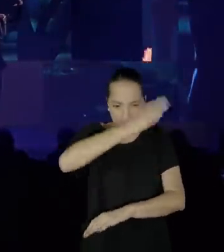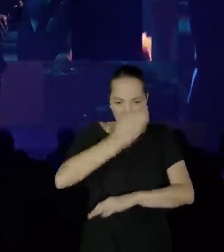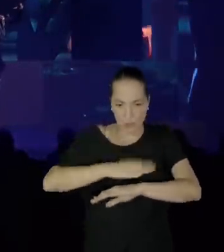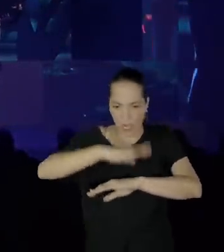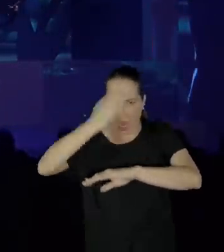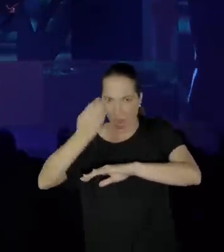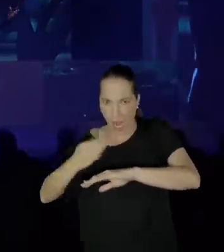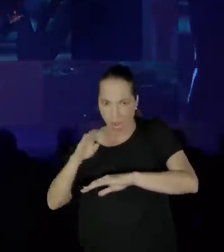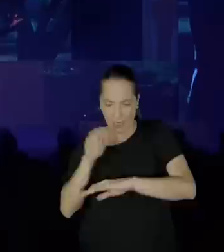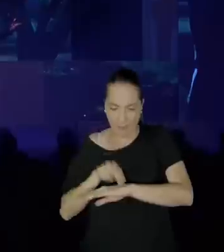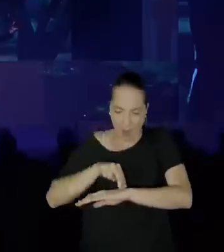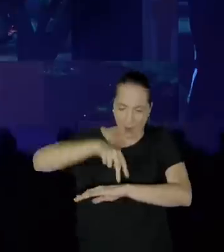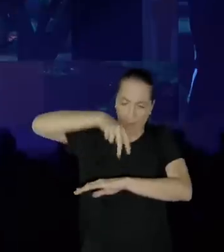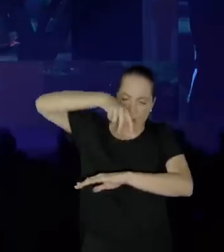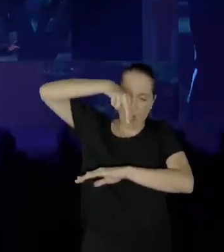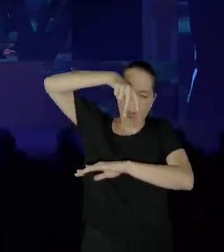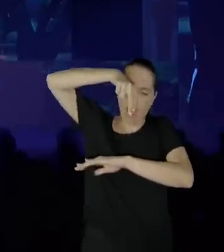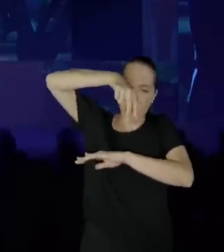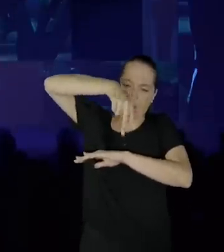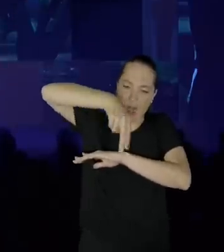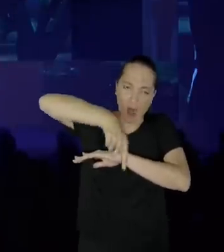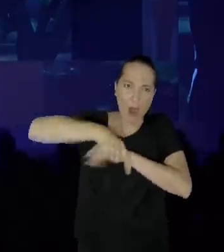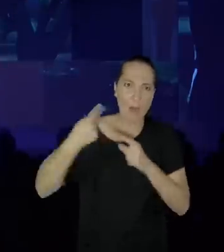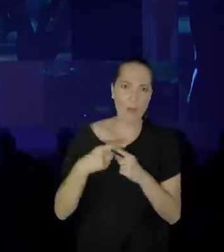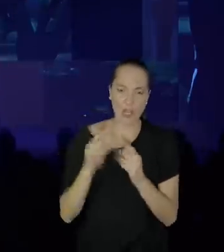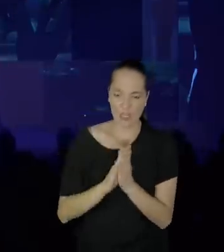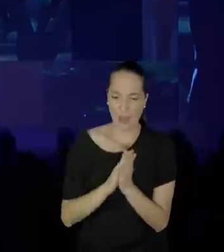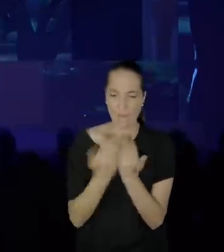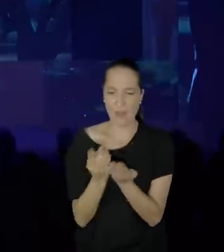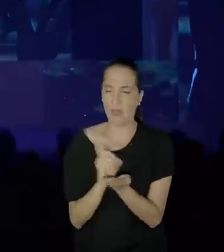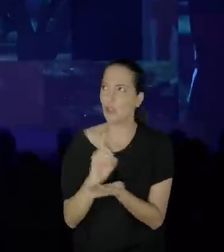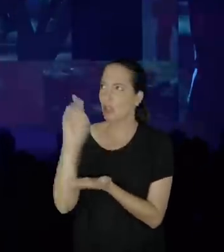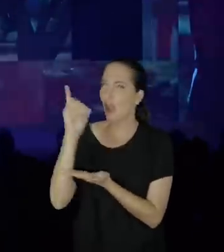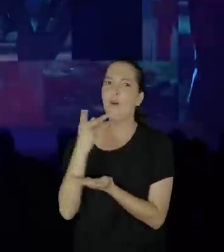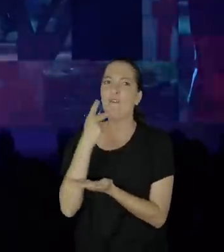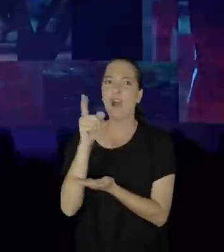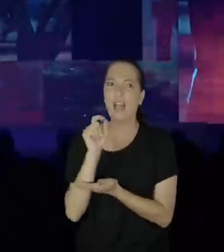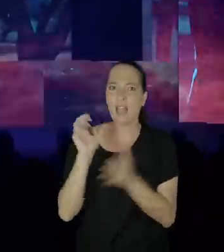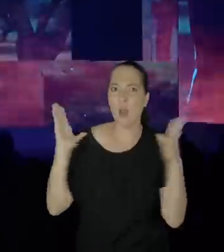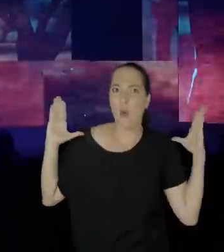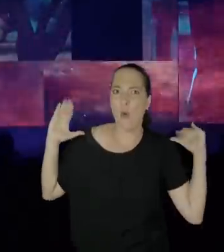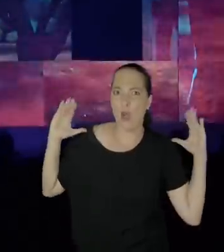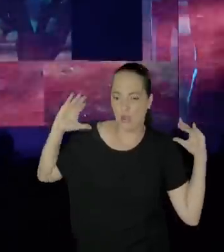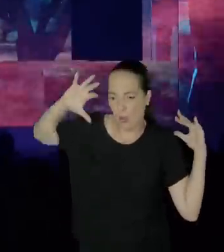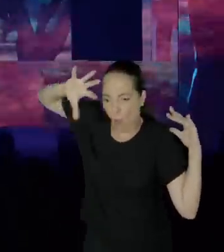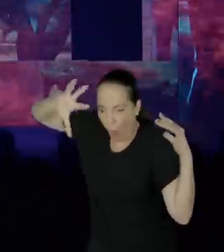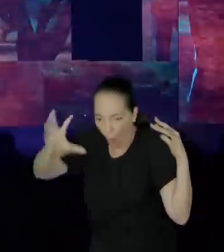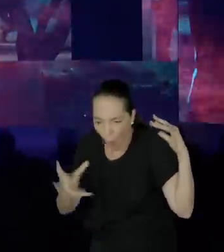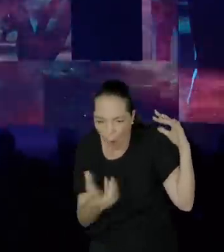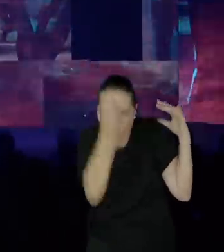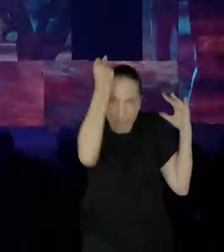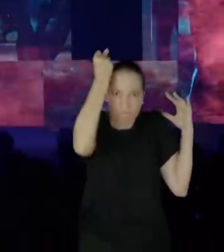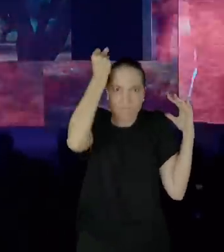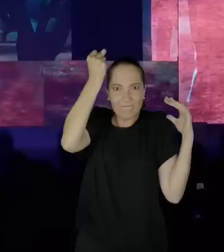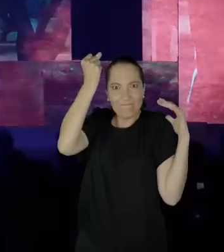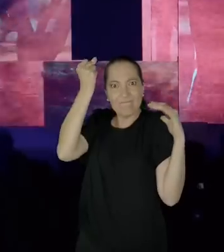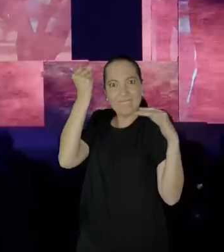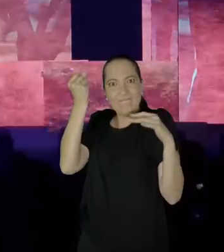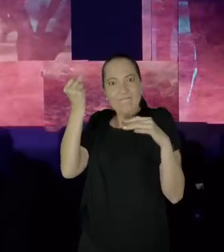está escrito que os anjos vão te sustentar e segurar. Mas repelistes a minha